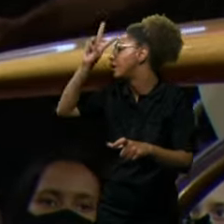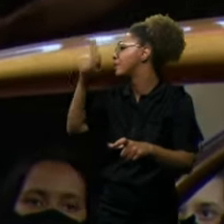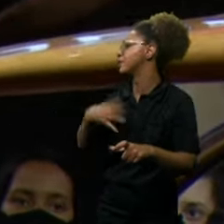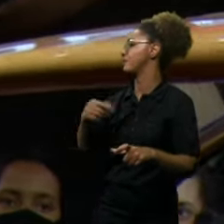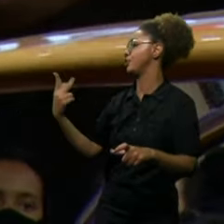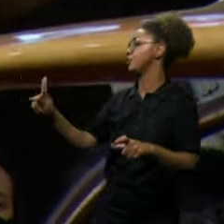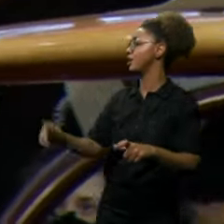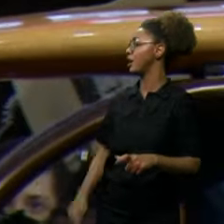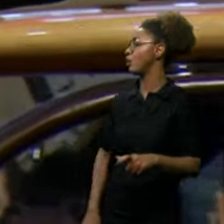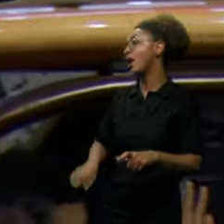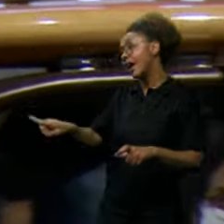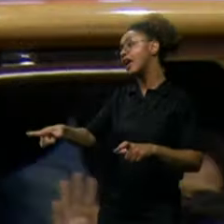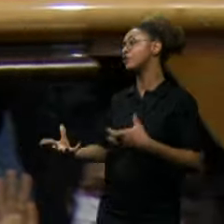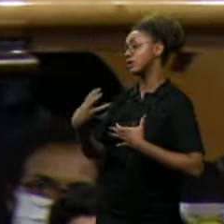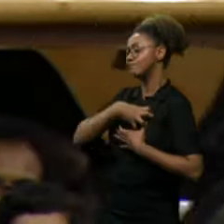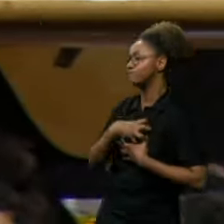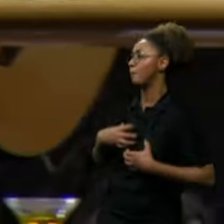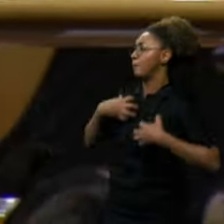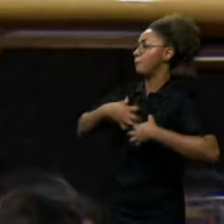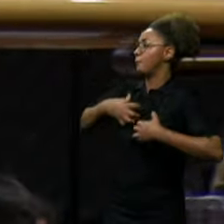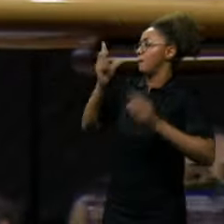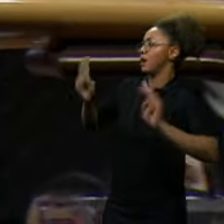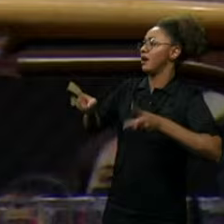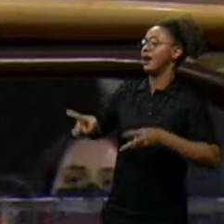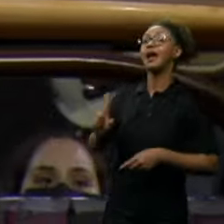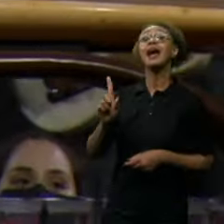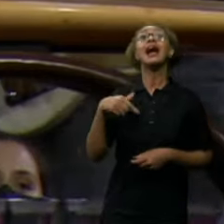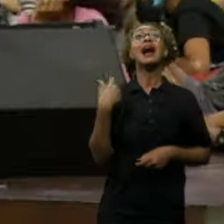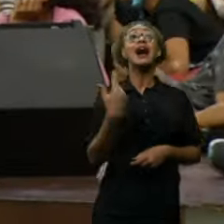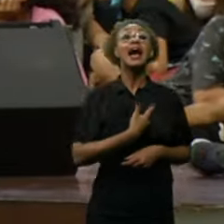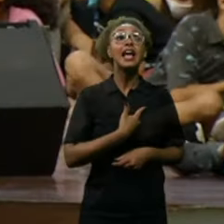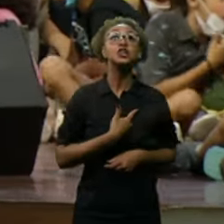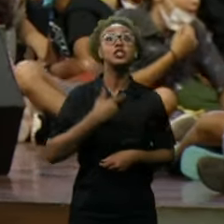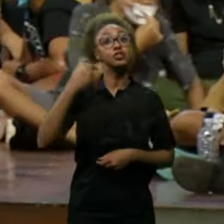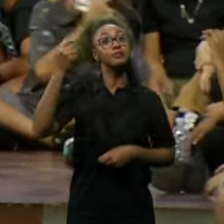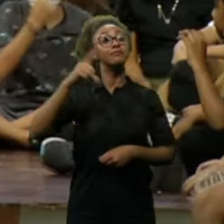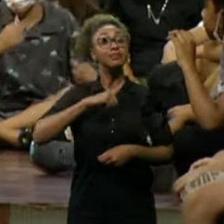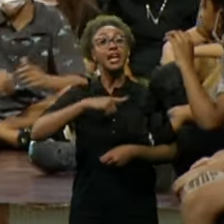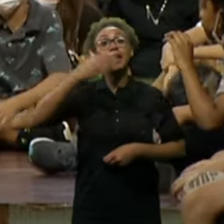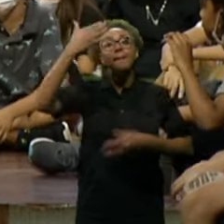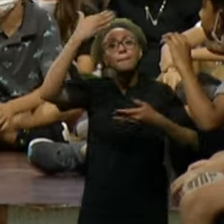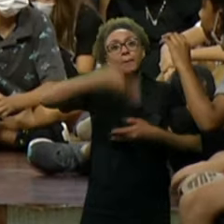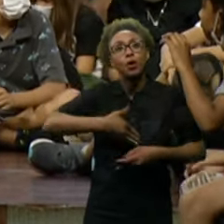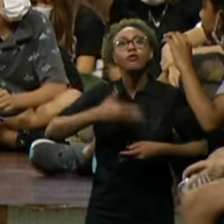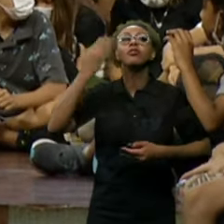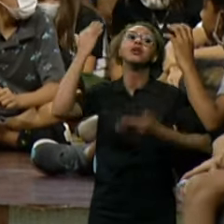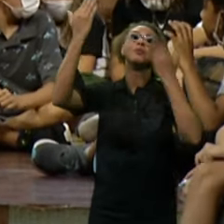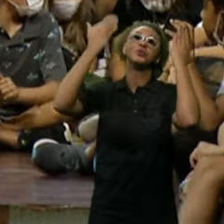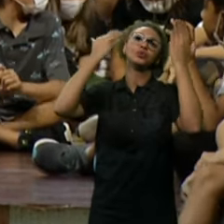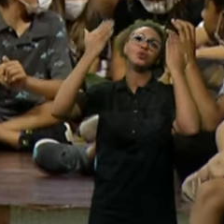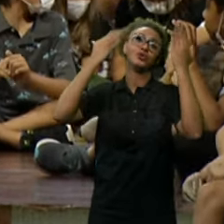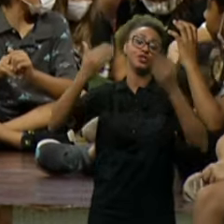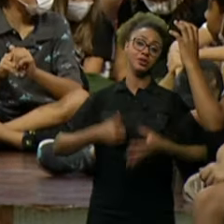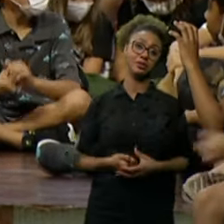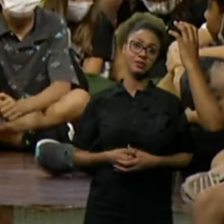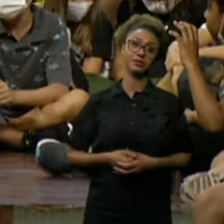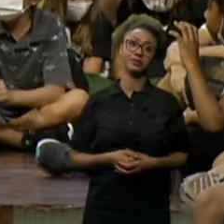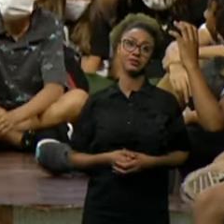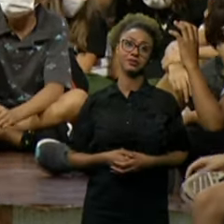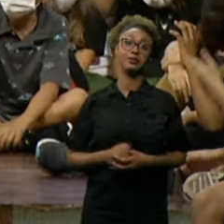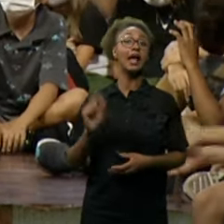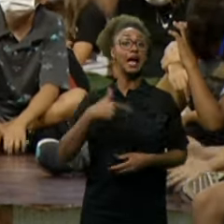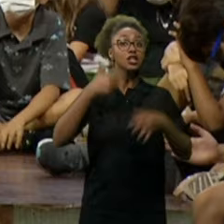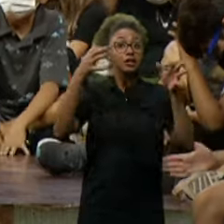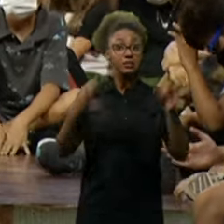uma memória criativa sua dor e por que que a gente tem certeza do que está dizendo aqui a luz da Psicologia Por que que a gente tem certeza disso